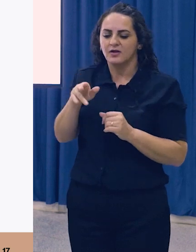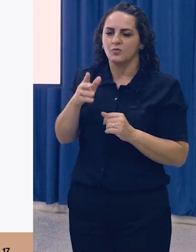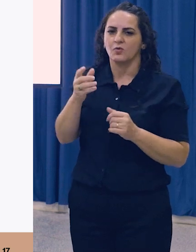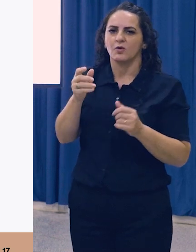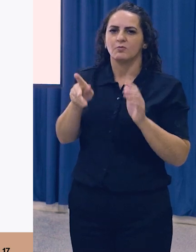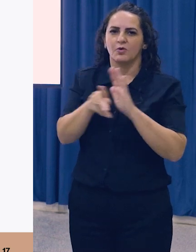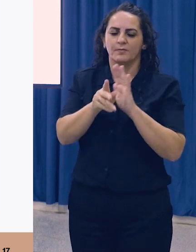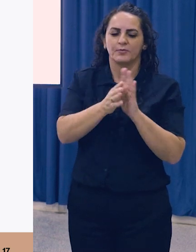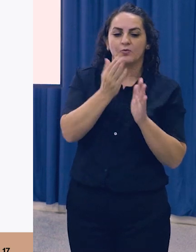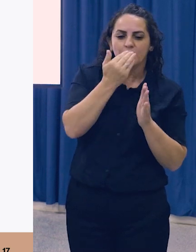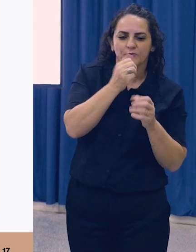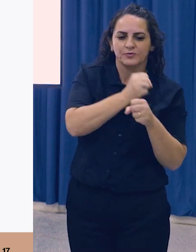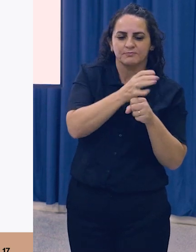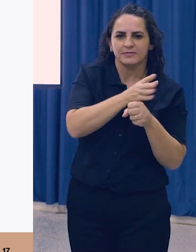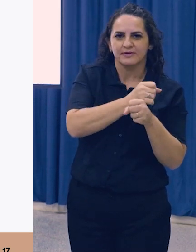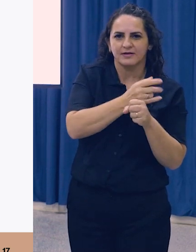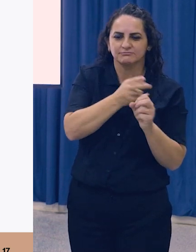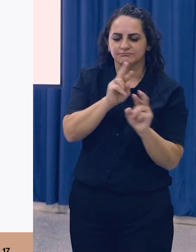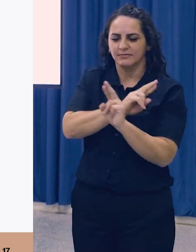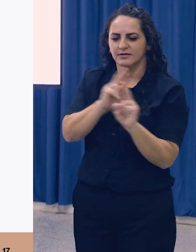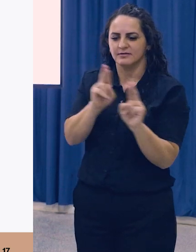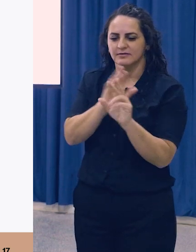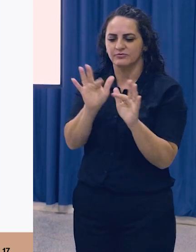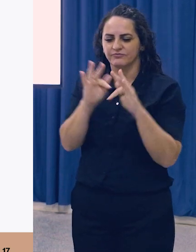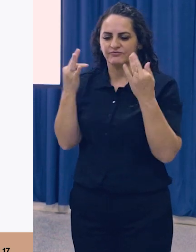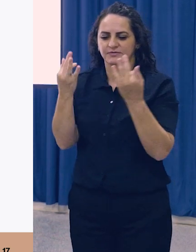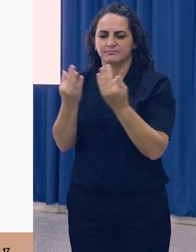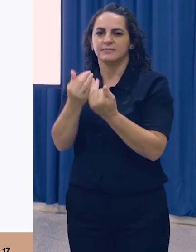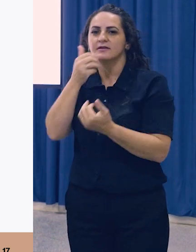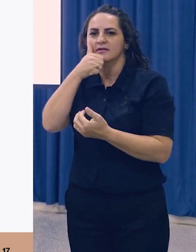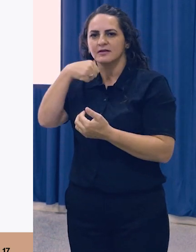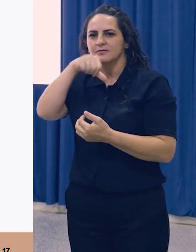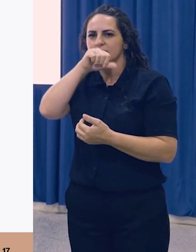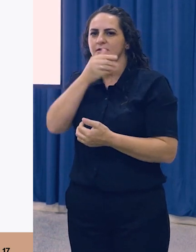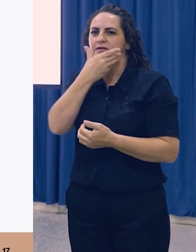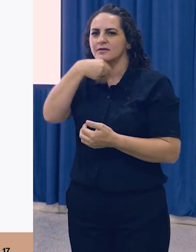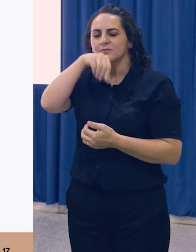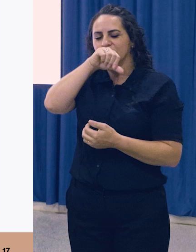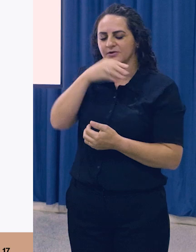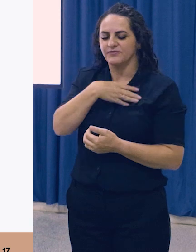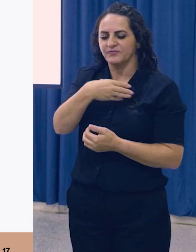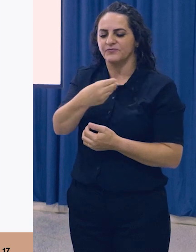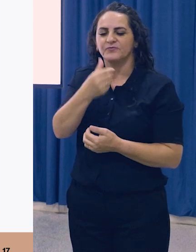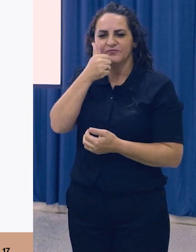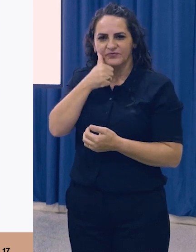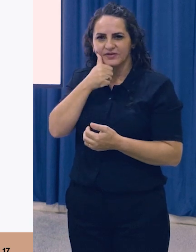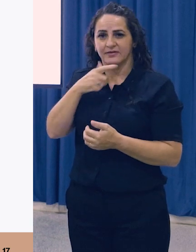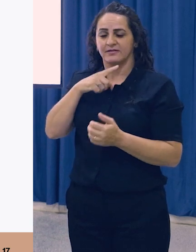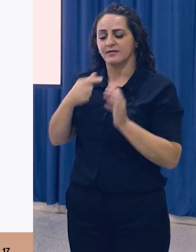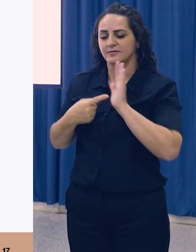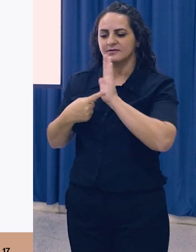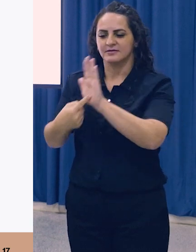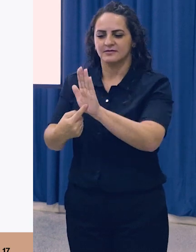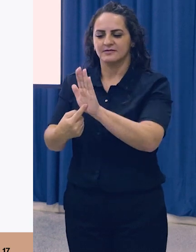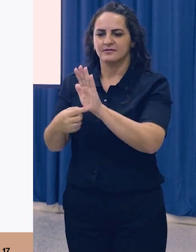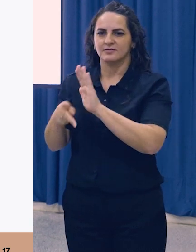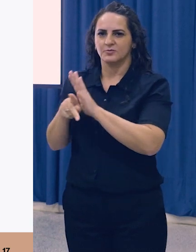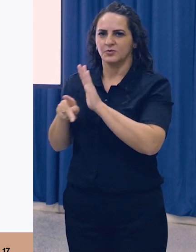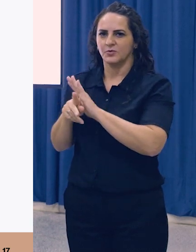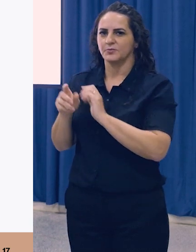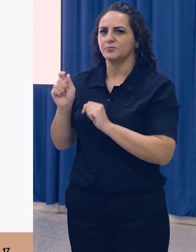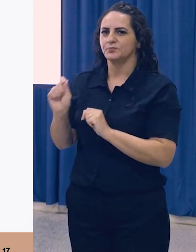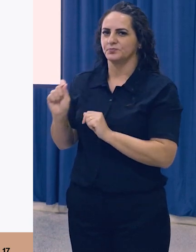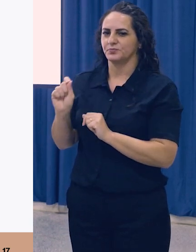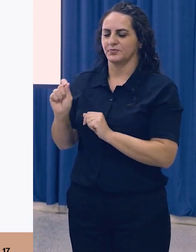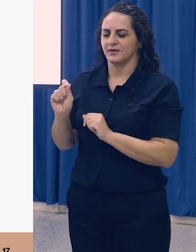relação pai, mãe, filha, tem a apresentação dos personagens. Por exemplo, esse é o filho do filme,